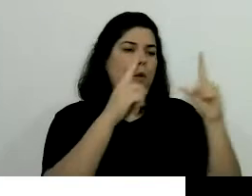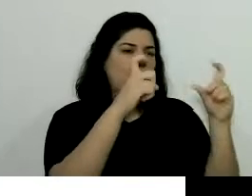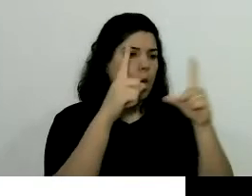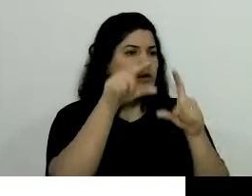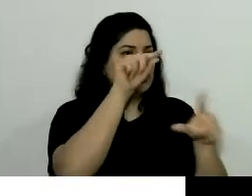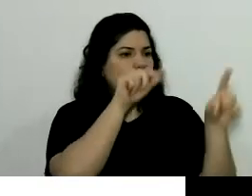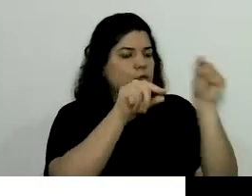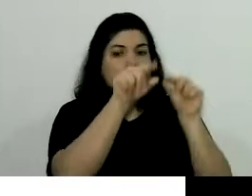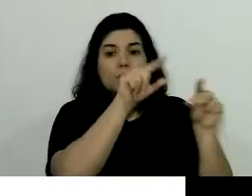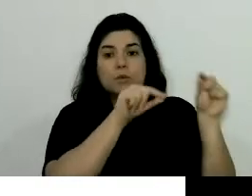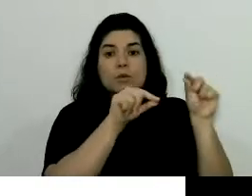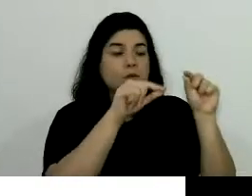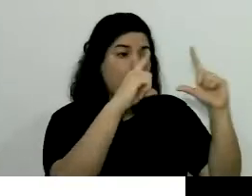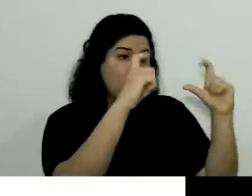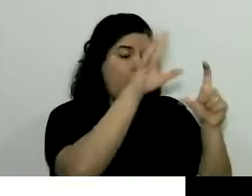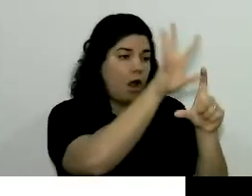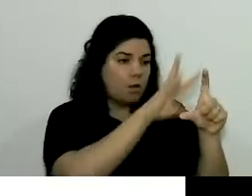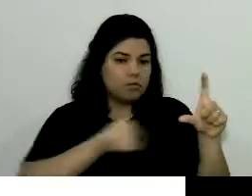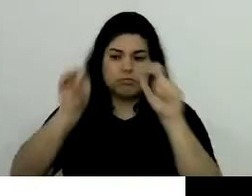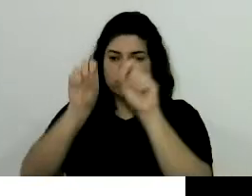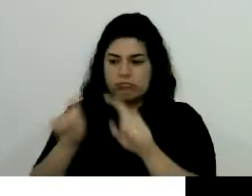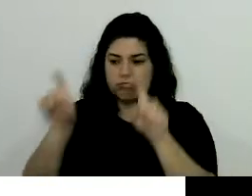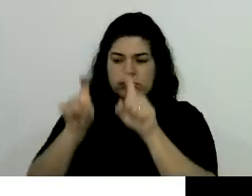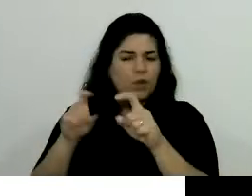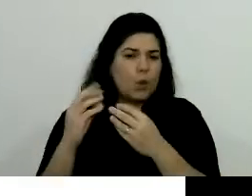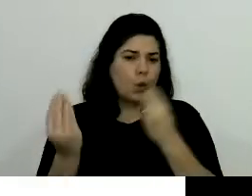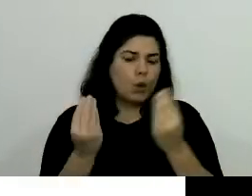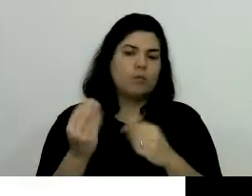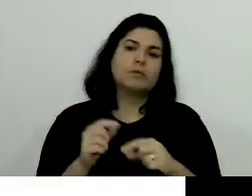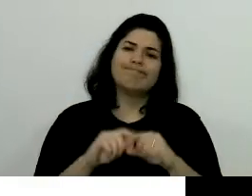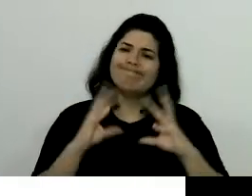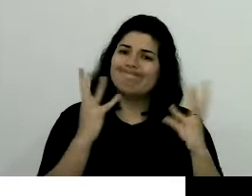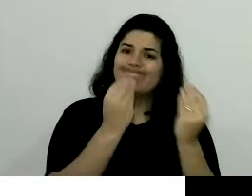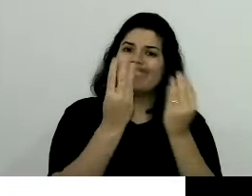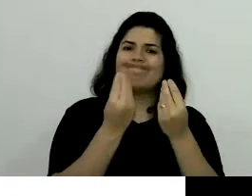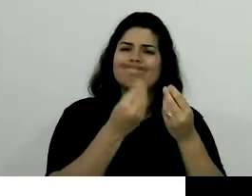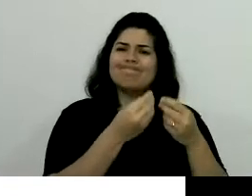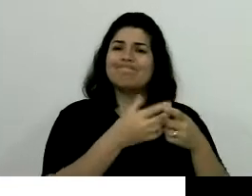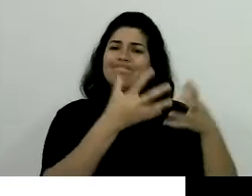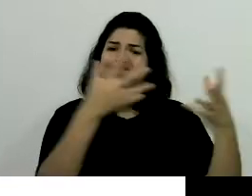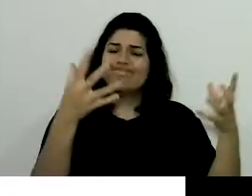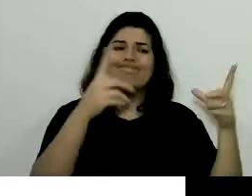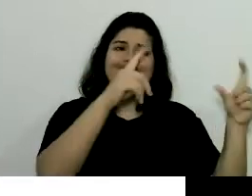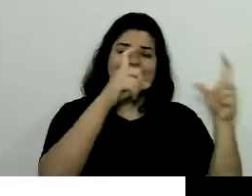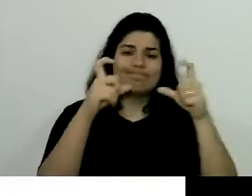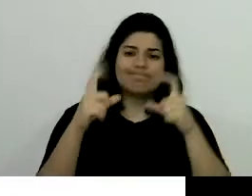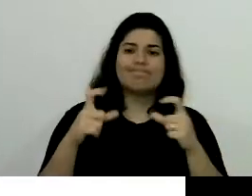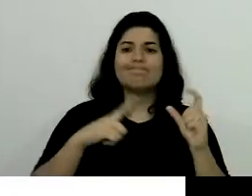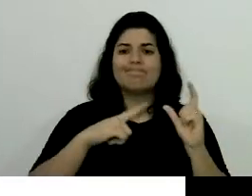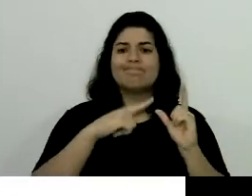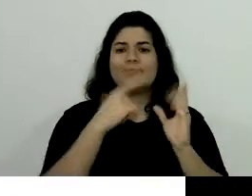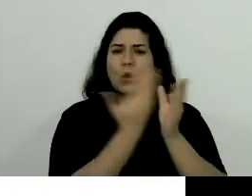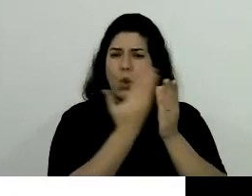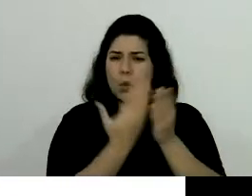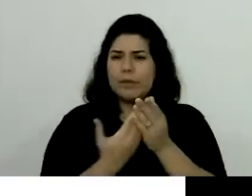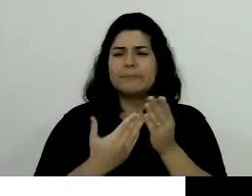escolha de como digitalizar esse conjunto tão grande de documentos. Nós acabamos fazendo a opção,